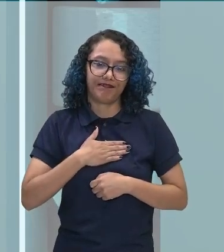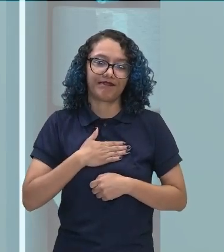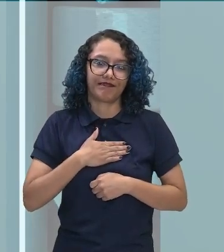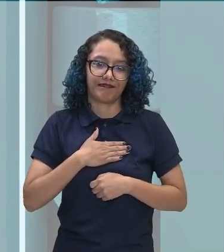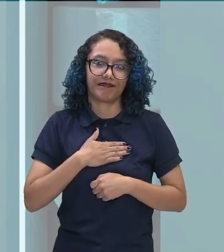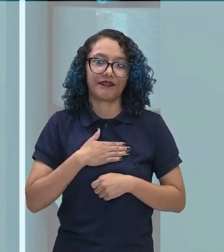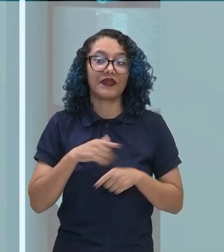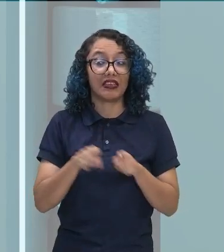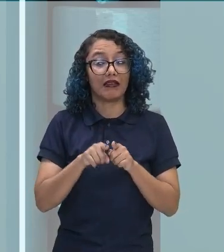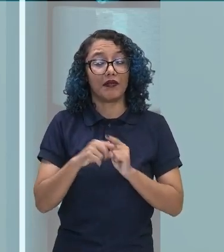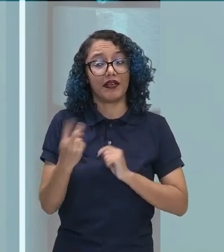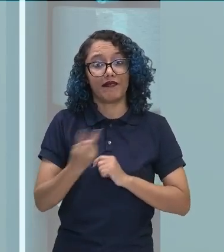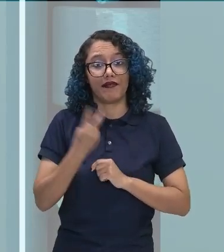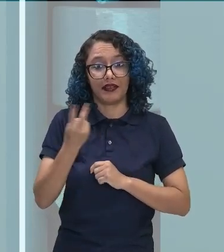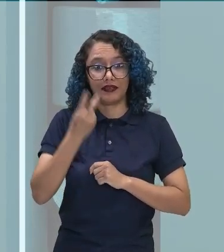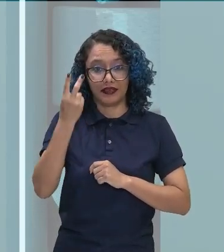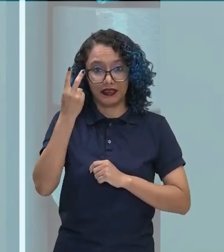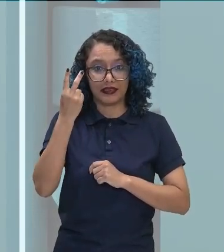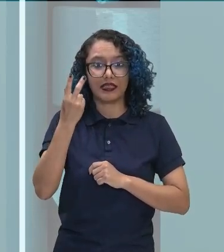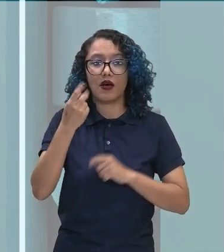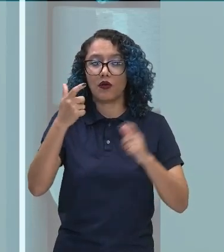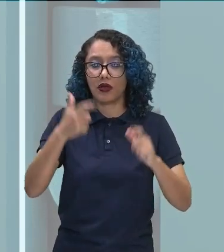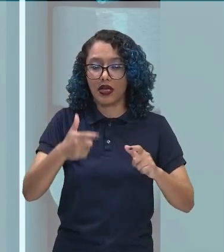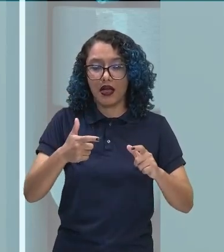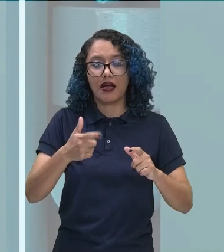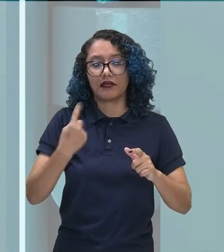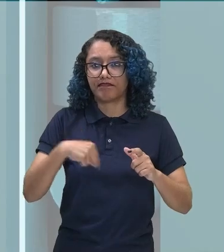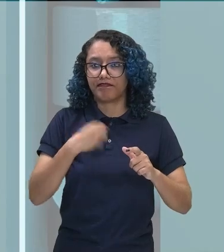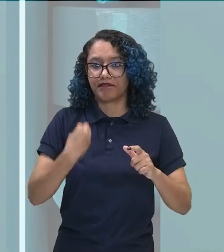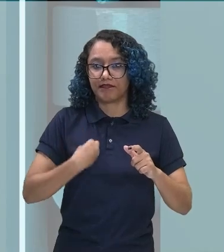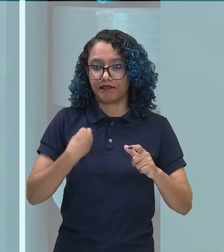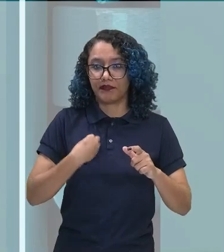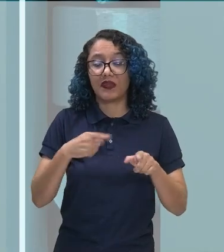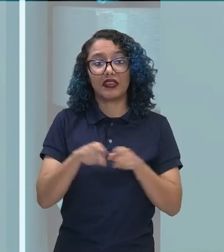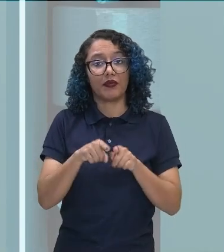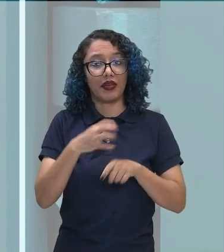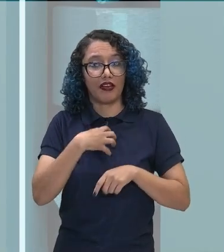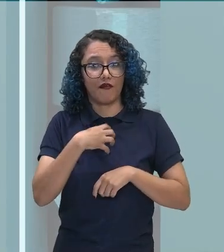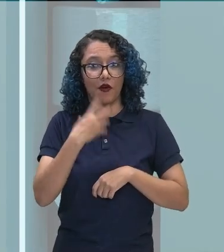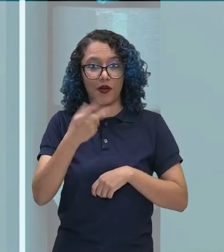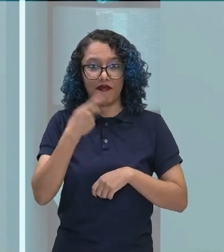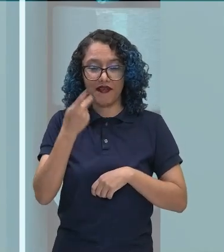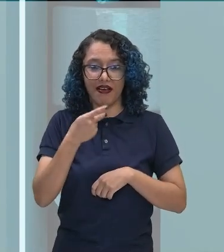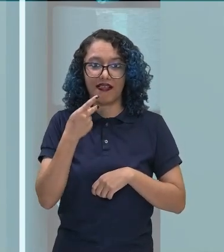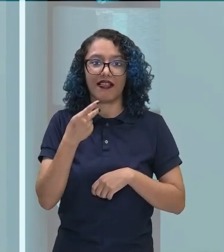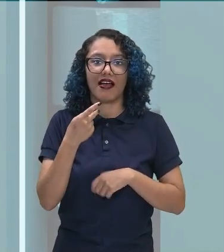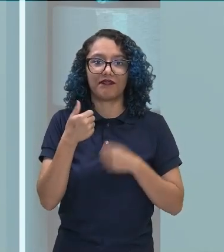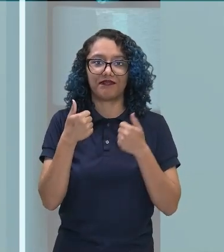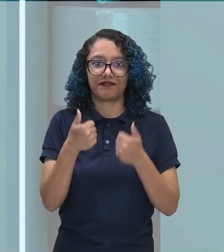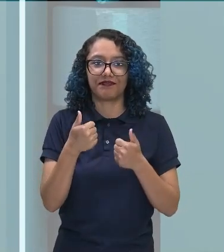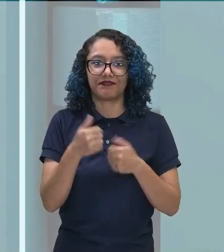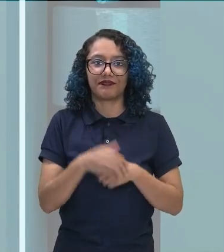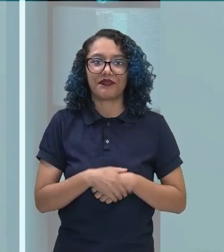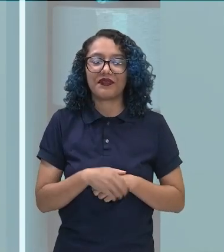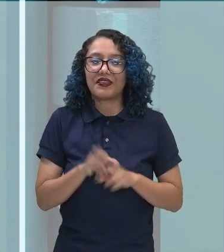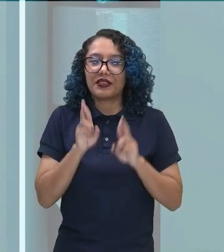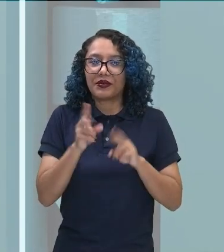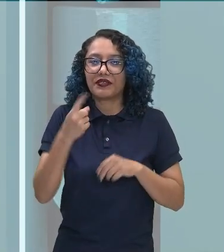e valorizar o lugar onde vivemos e a forma como falamos. Ok?